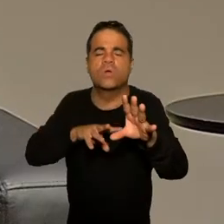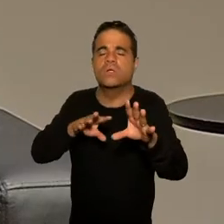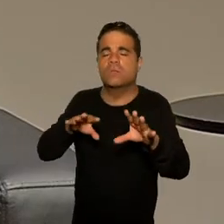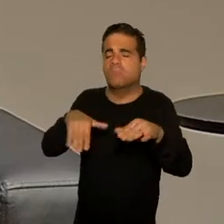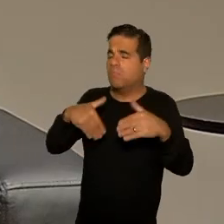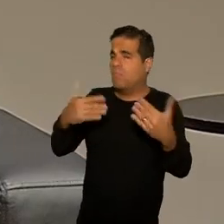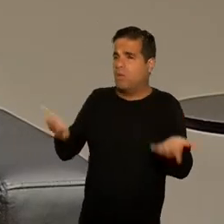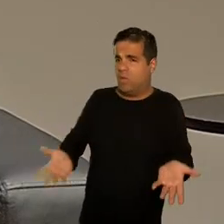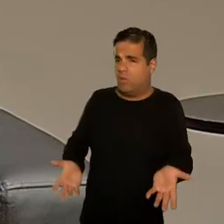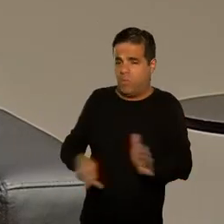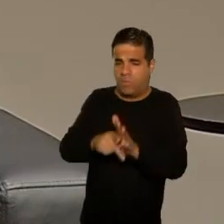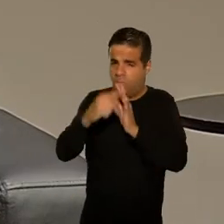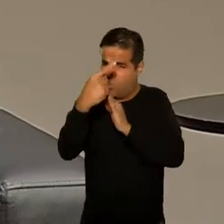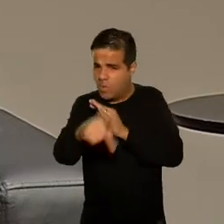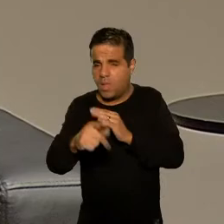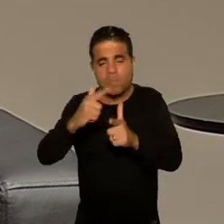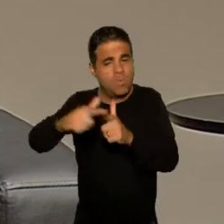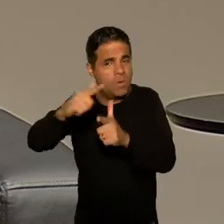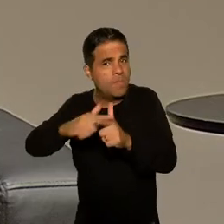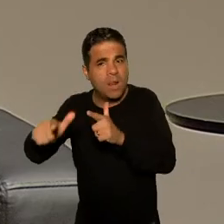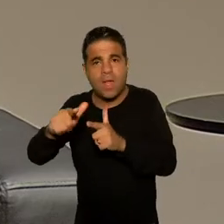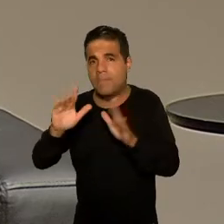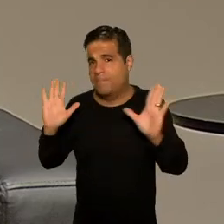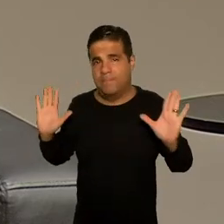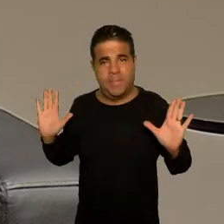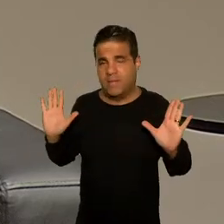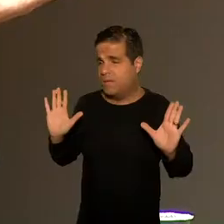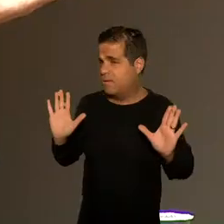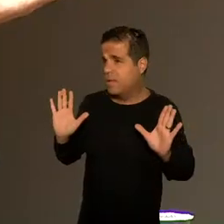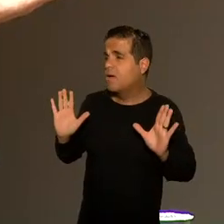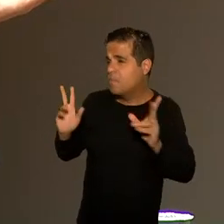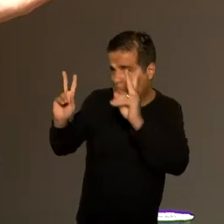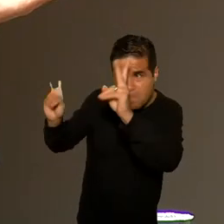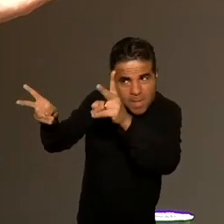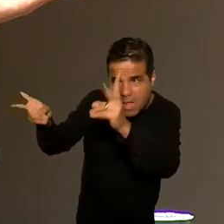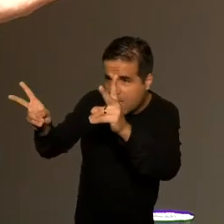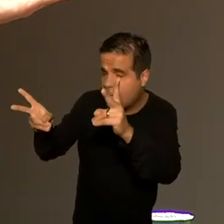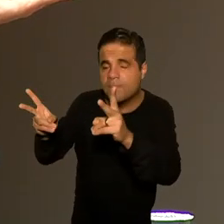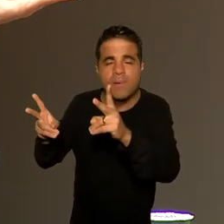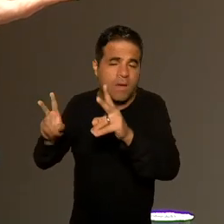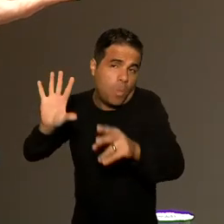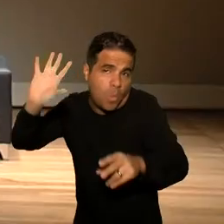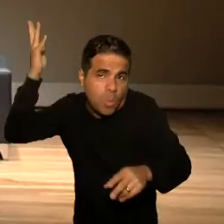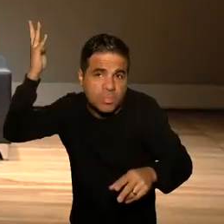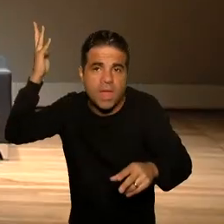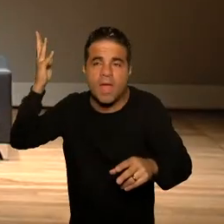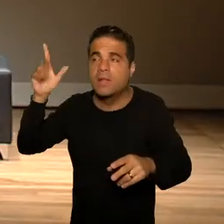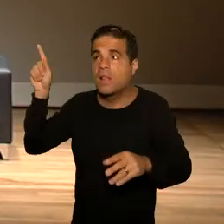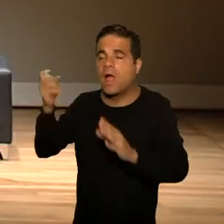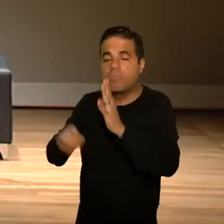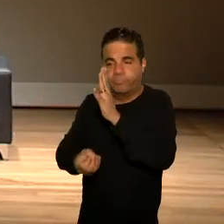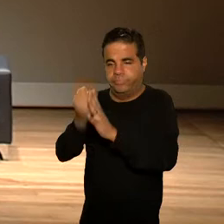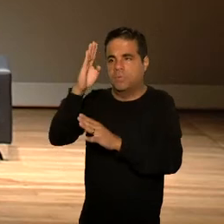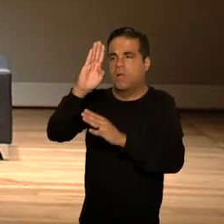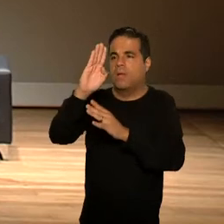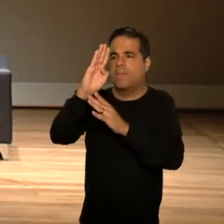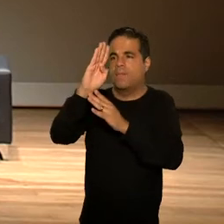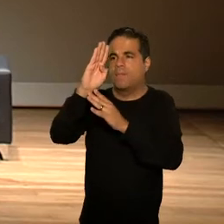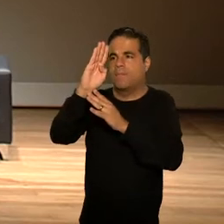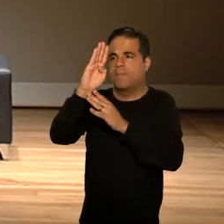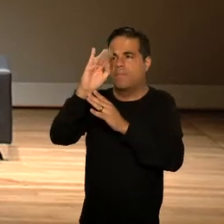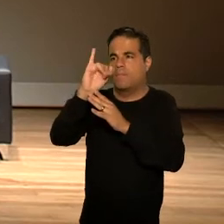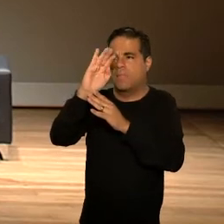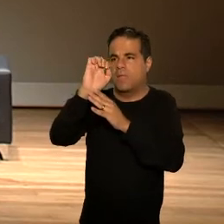a recusa é parte do problema Claro bom a mesma coisa é acontece na Fundação Bienal que ela tá dentro